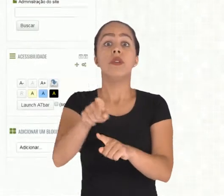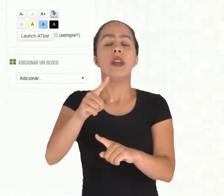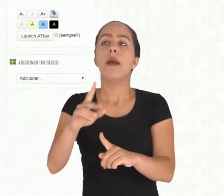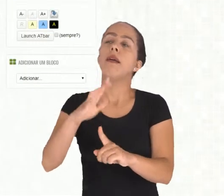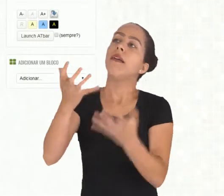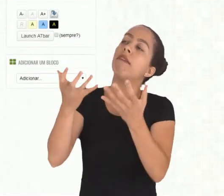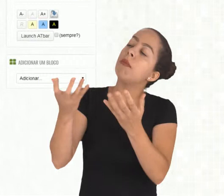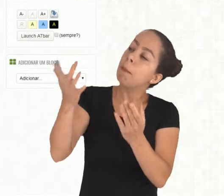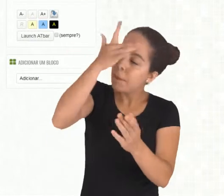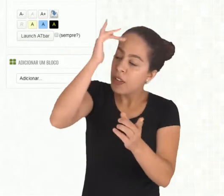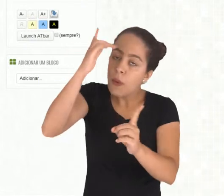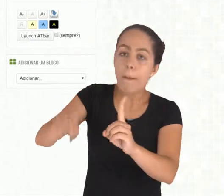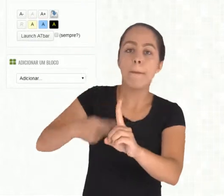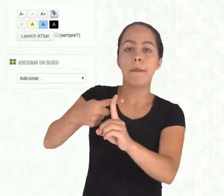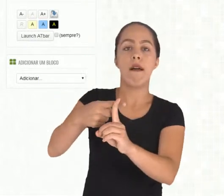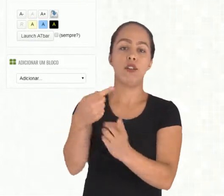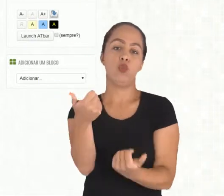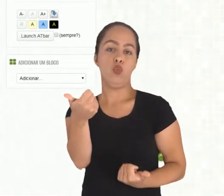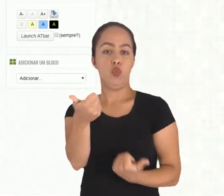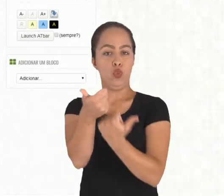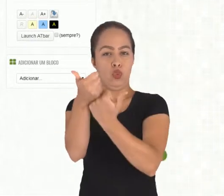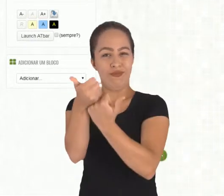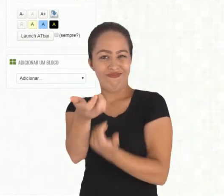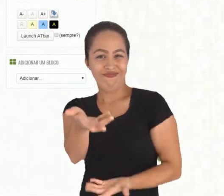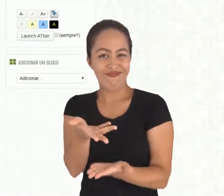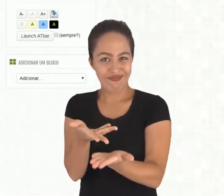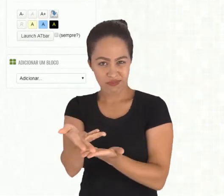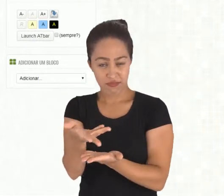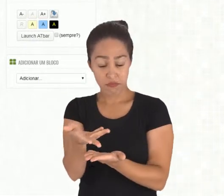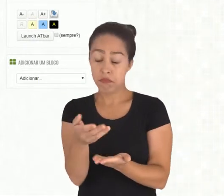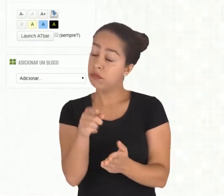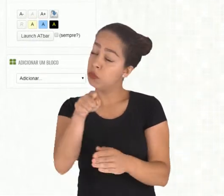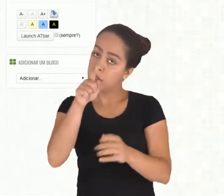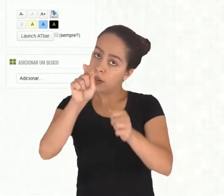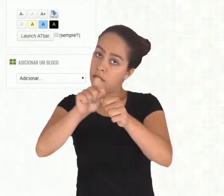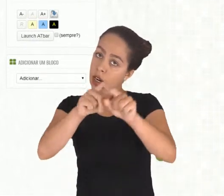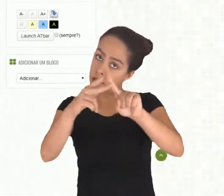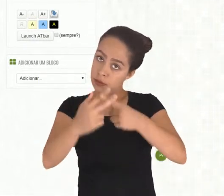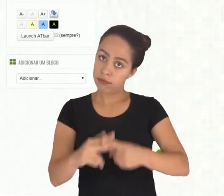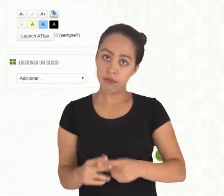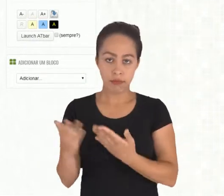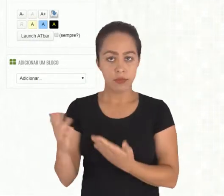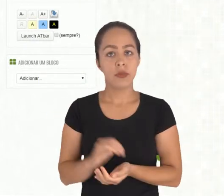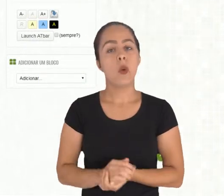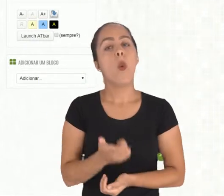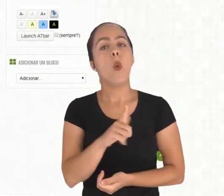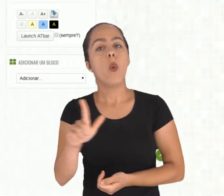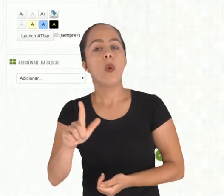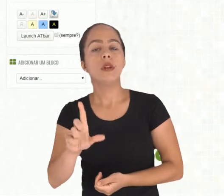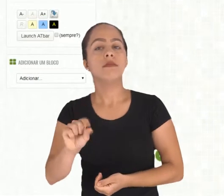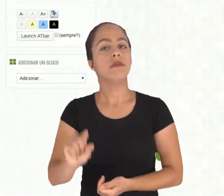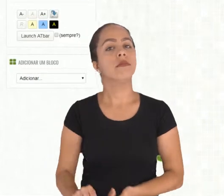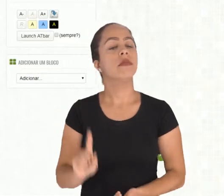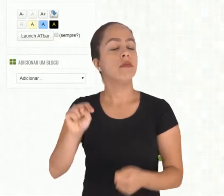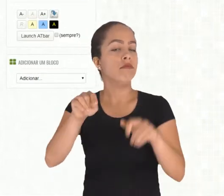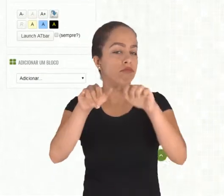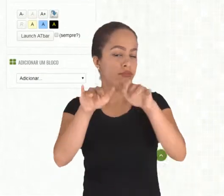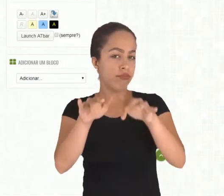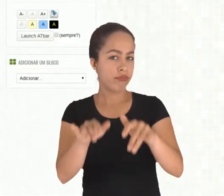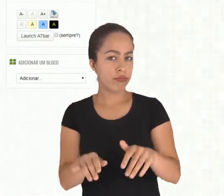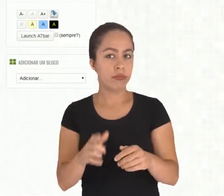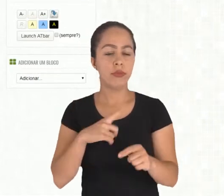certo a outra opção é de gravação que você pode descrever mas é só isso aqui as configurações